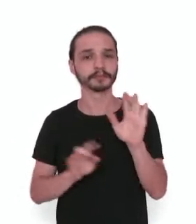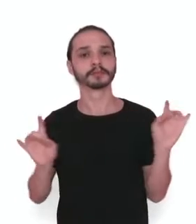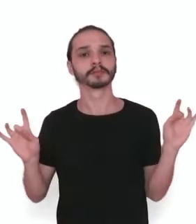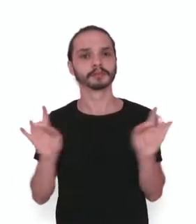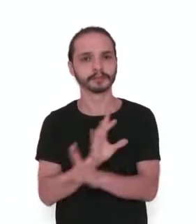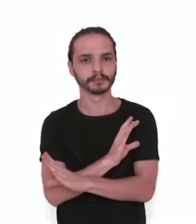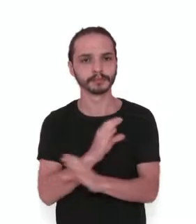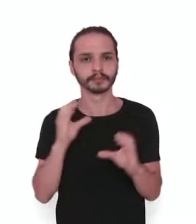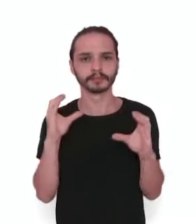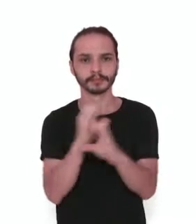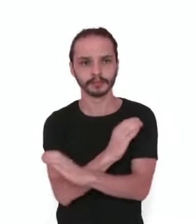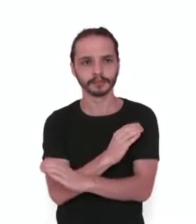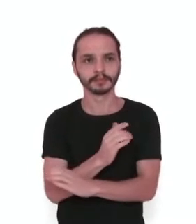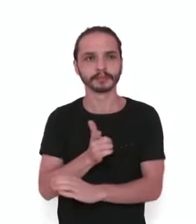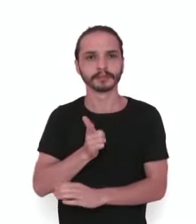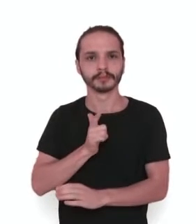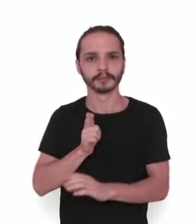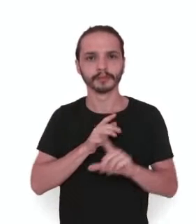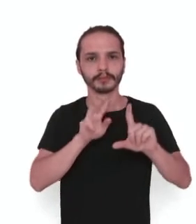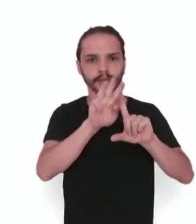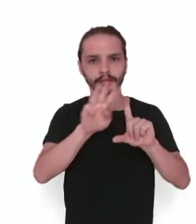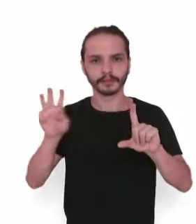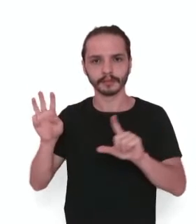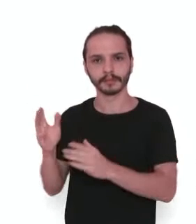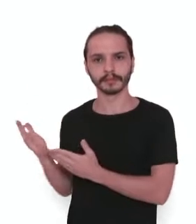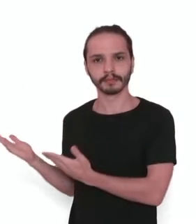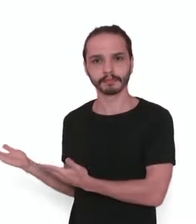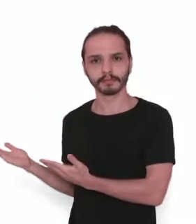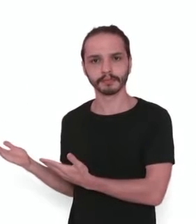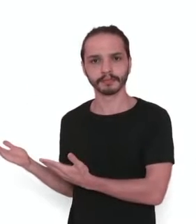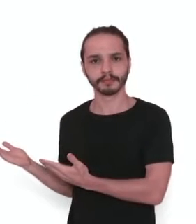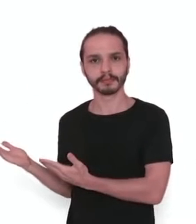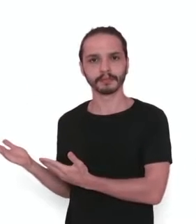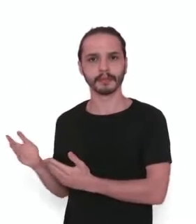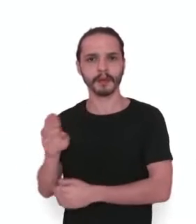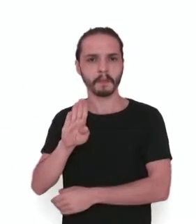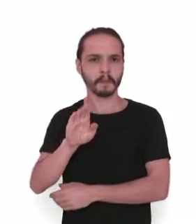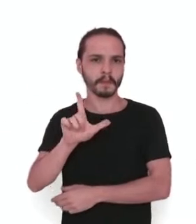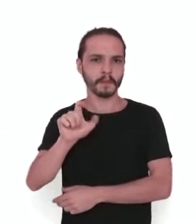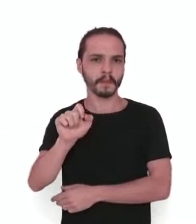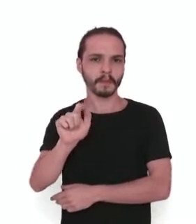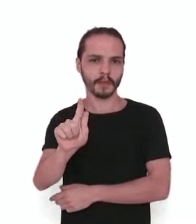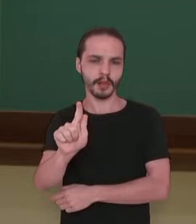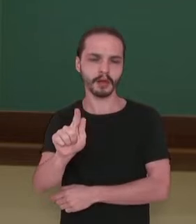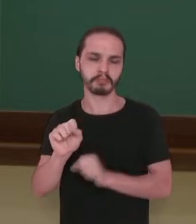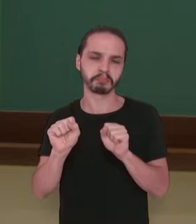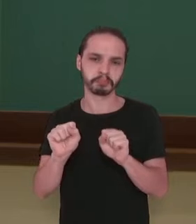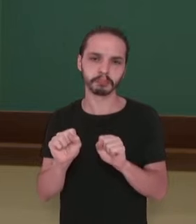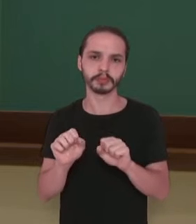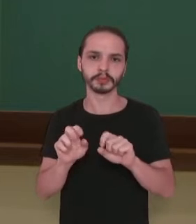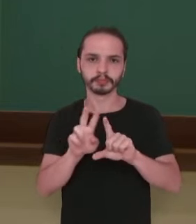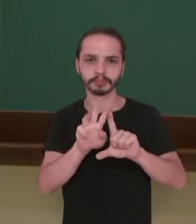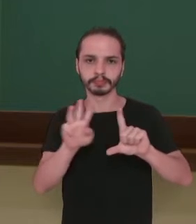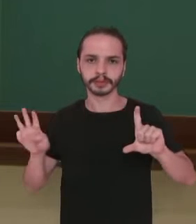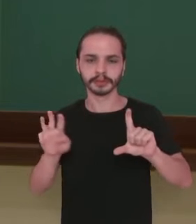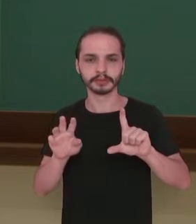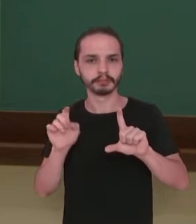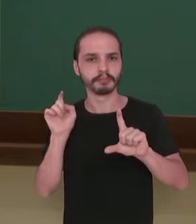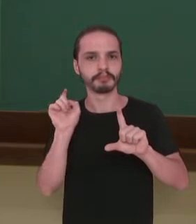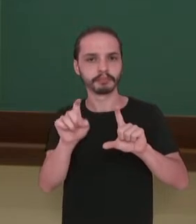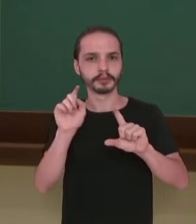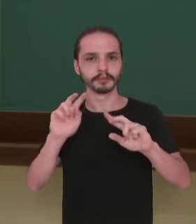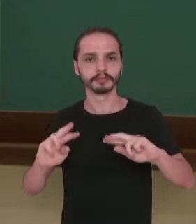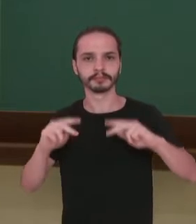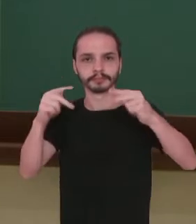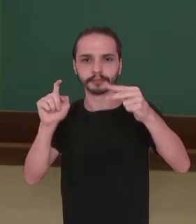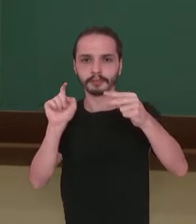aqui numa página Alfabetizando com Camila, né, um blog. Então vocês têm aqui referenciado para vocês poderem